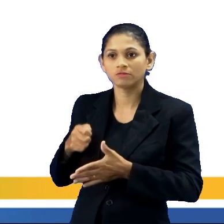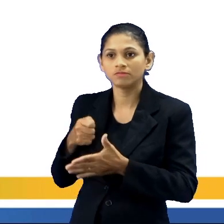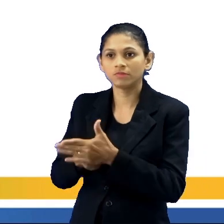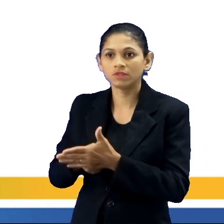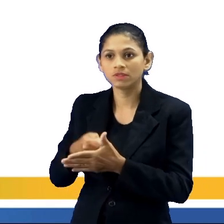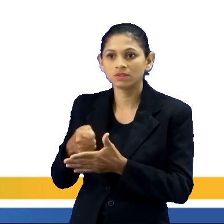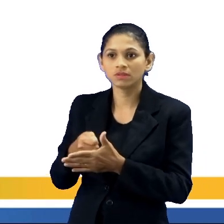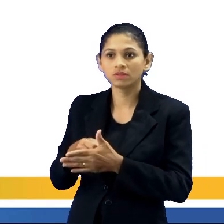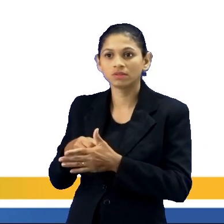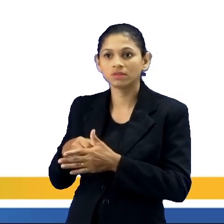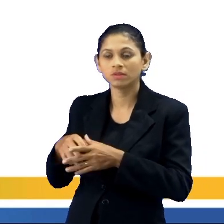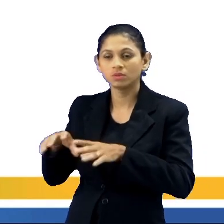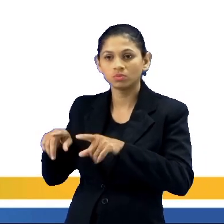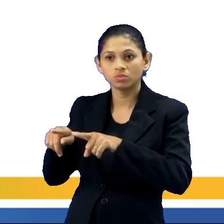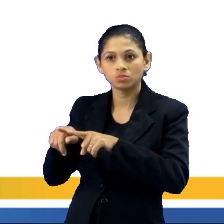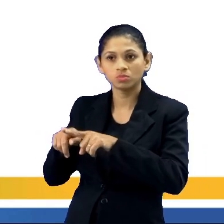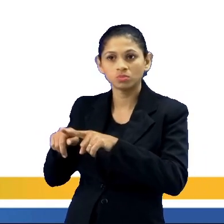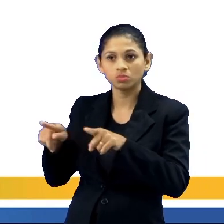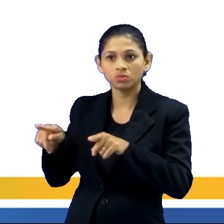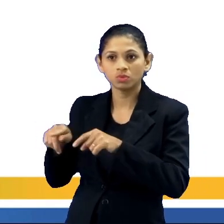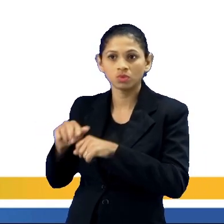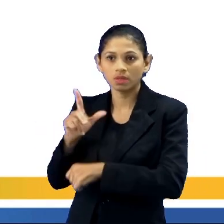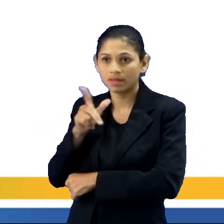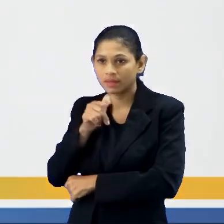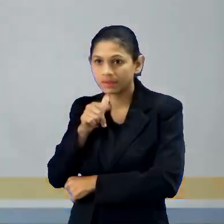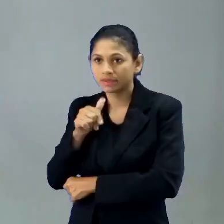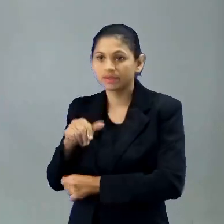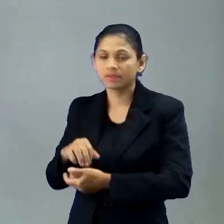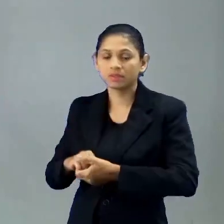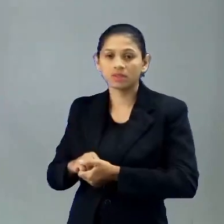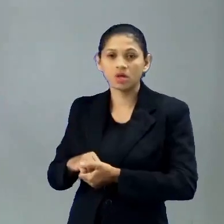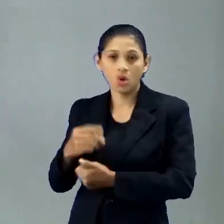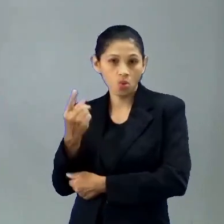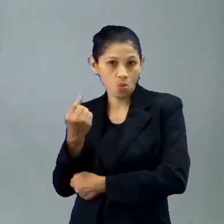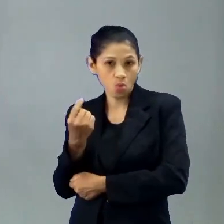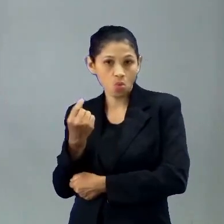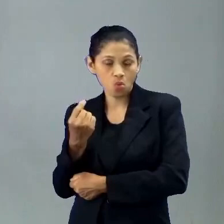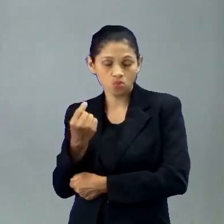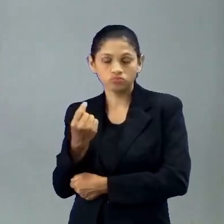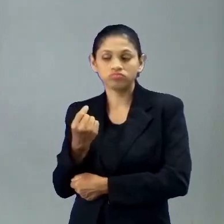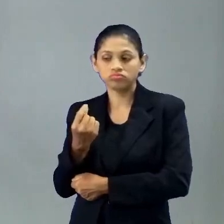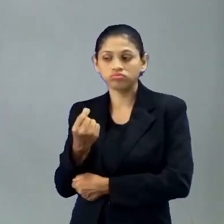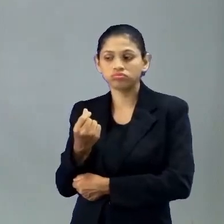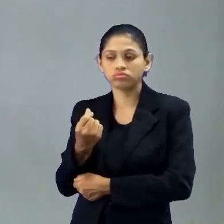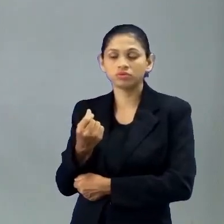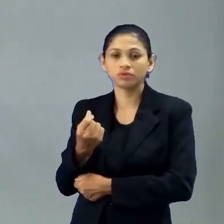demográfica e a questão do custo financeiro elevado acaba sendo